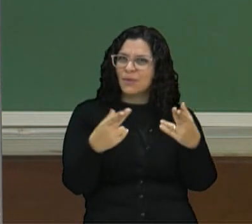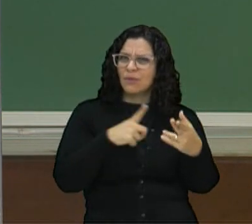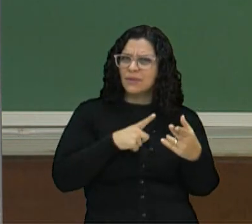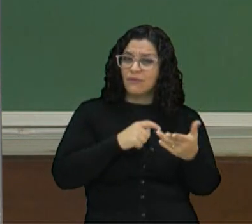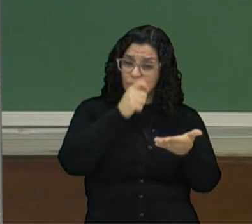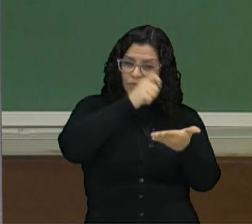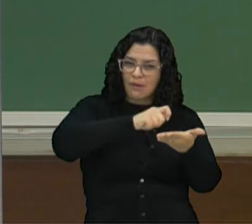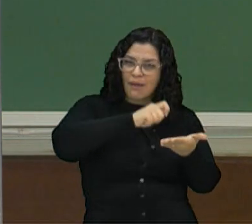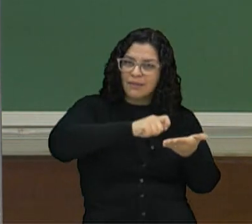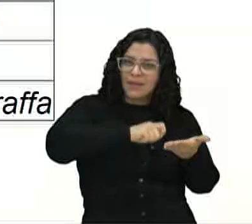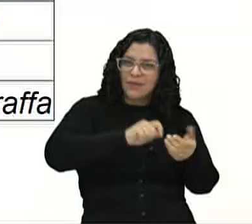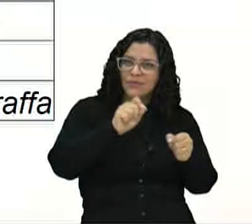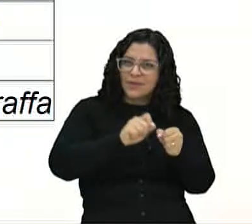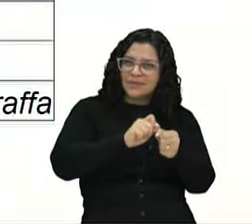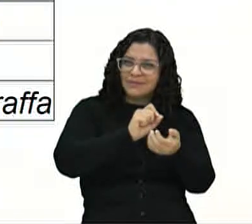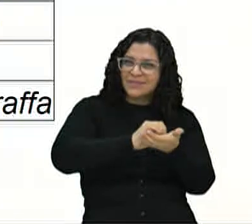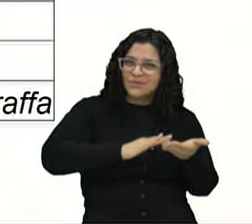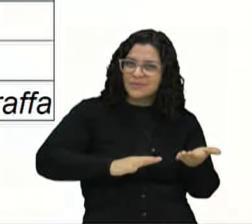lá no caderninho, pessoal?